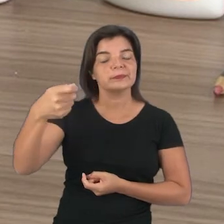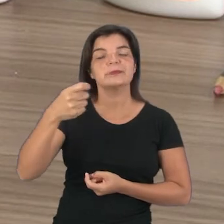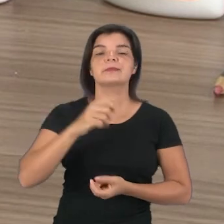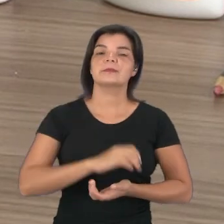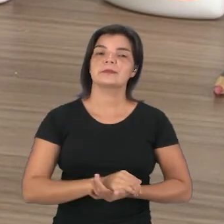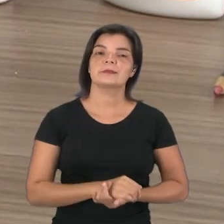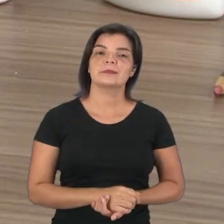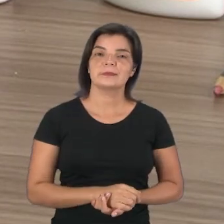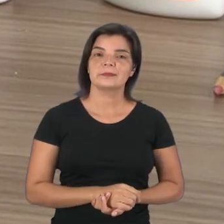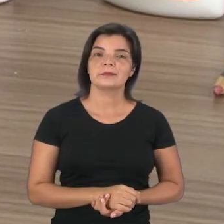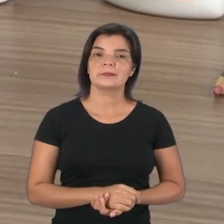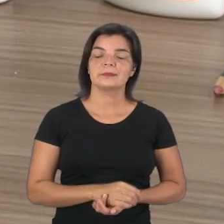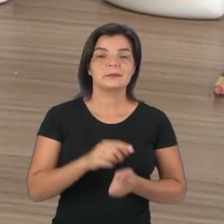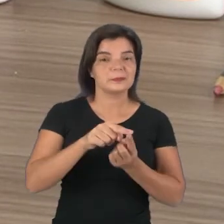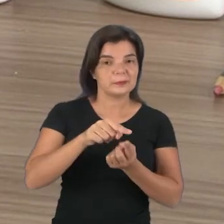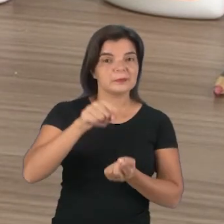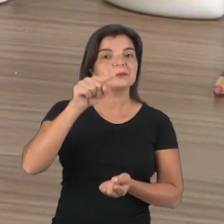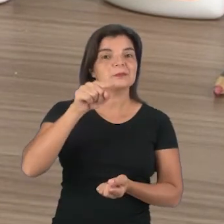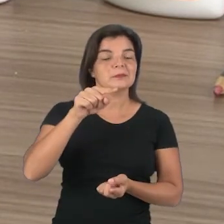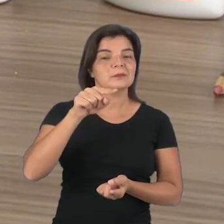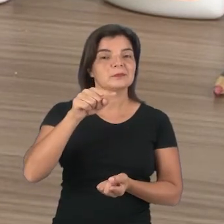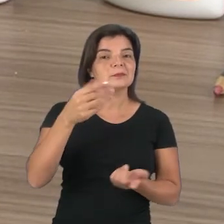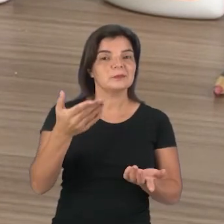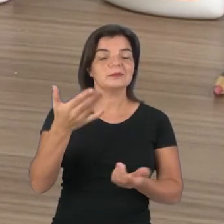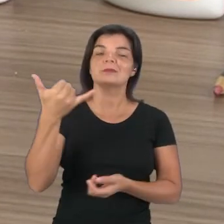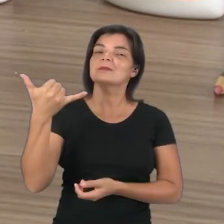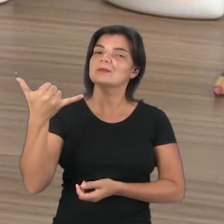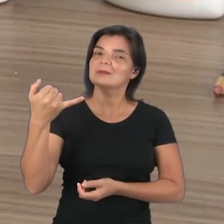quadro? Maior é a